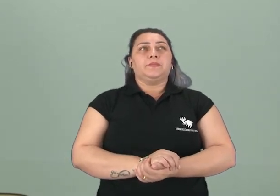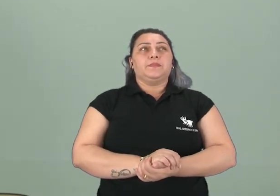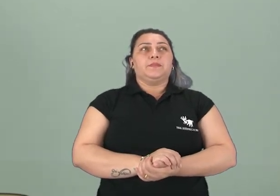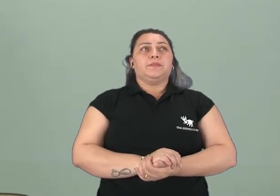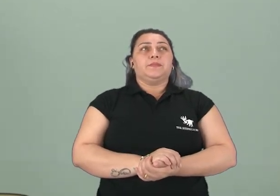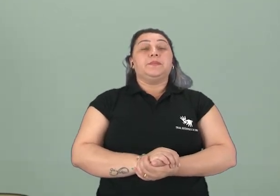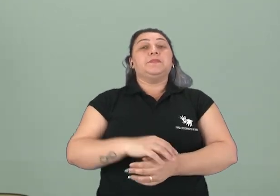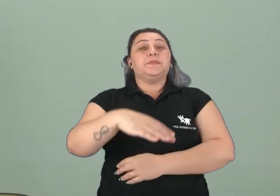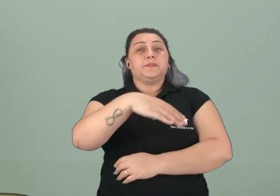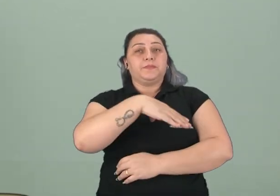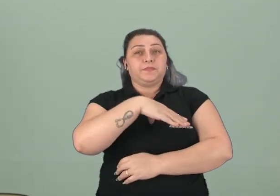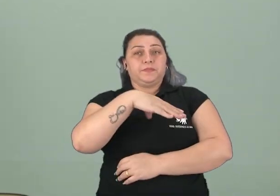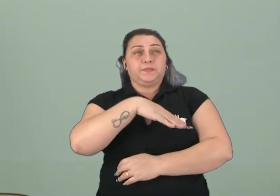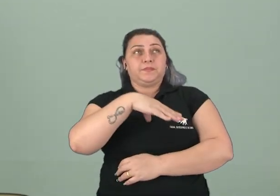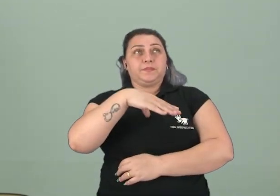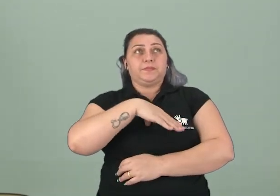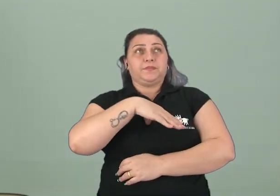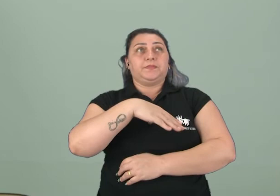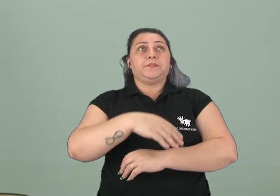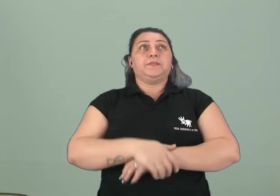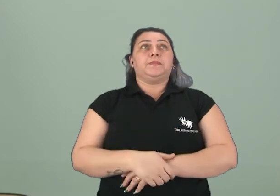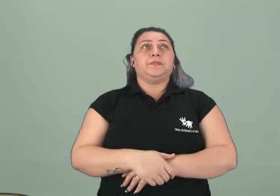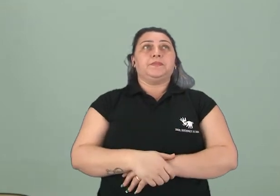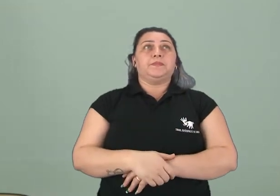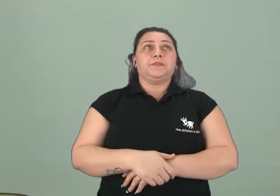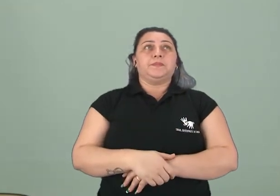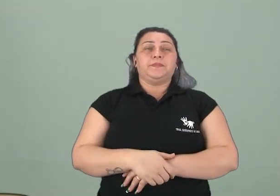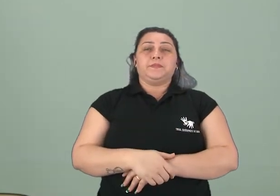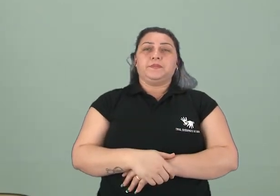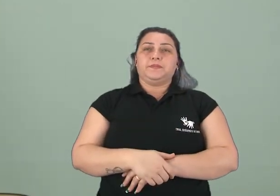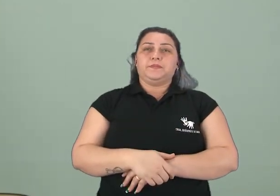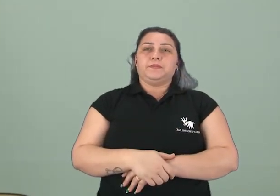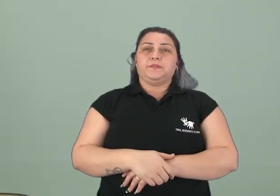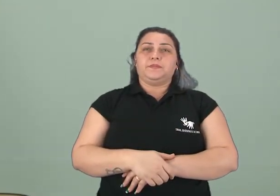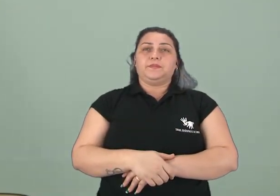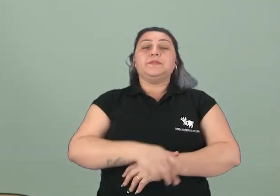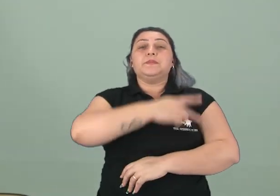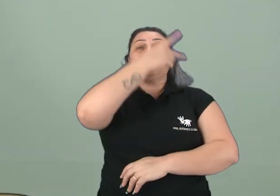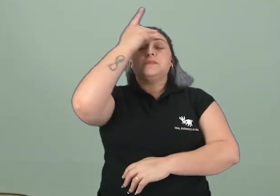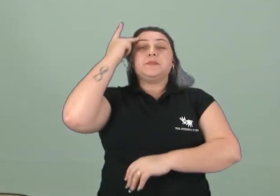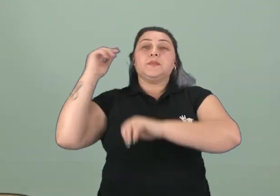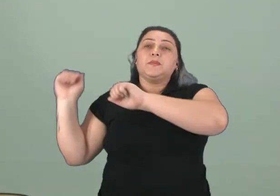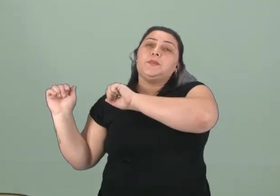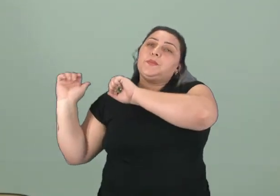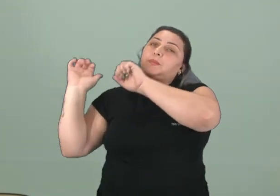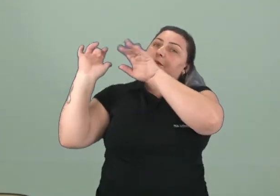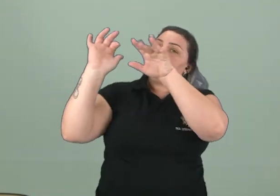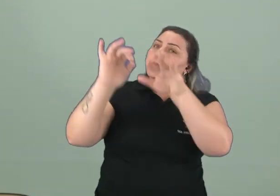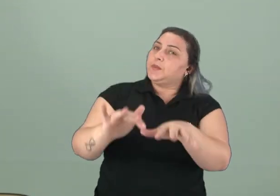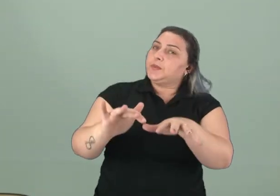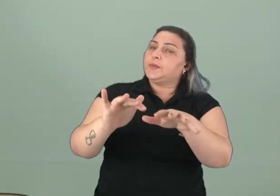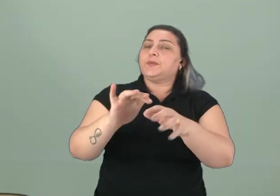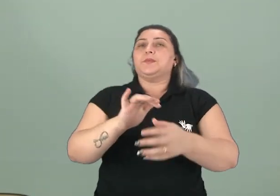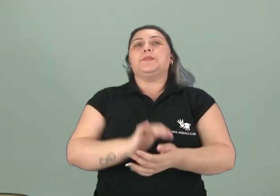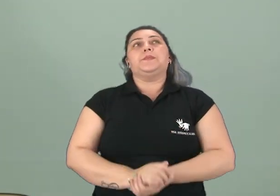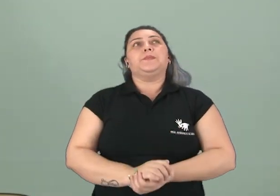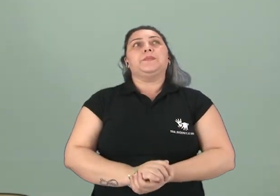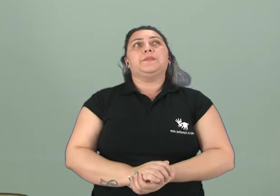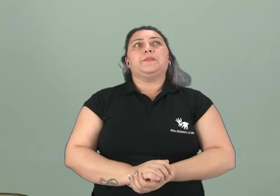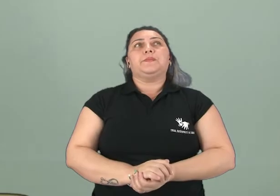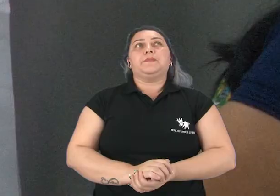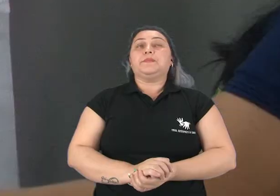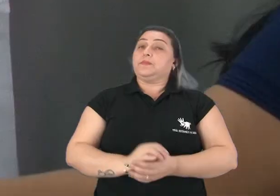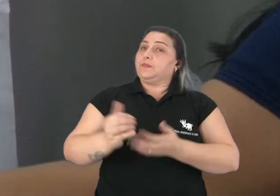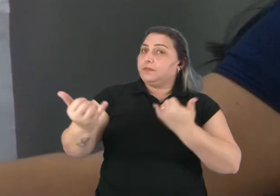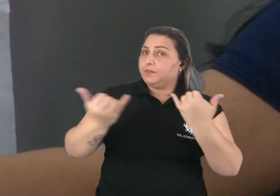aqui nas cidades decorrentes, né, das pessoas virem de uma região para outra. Vamos aqui